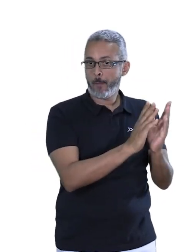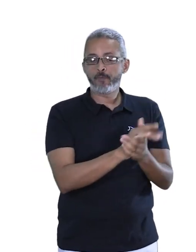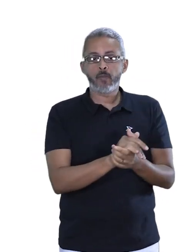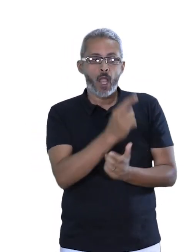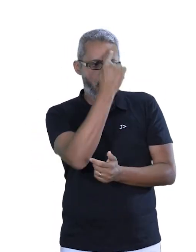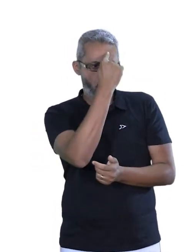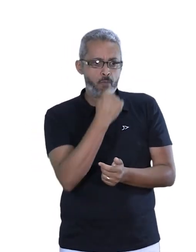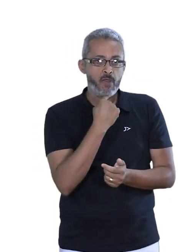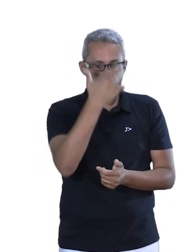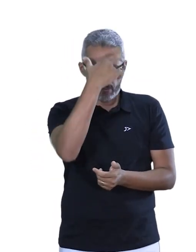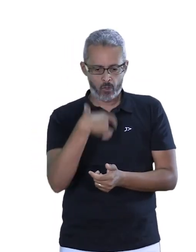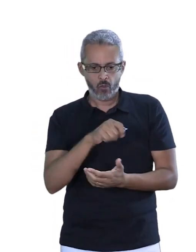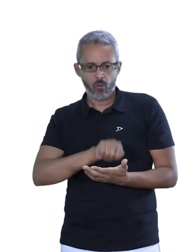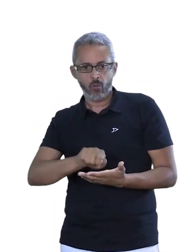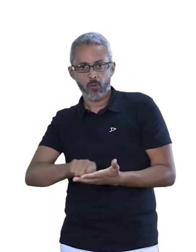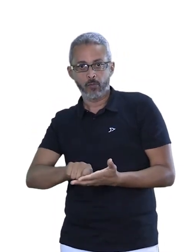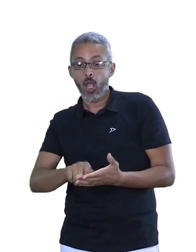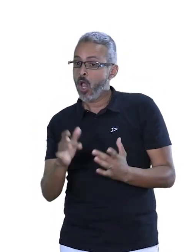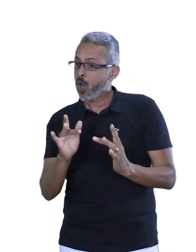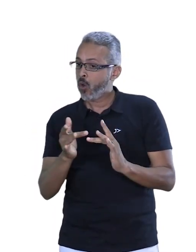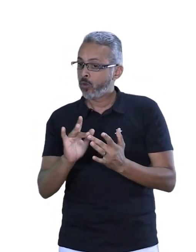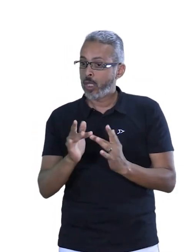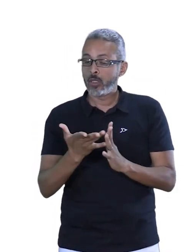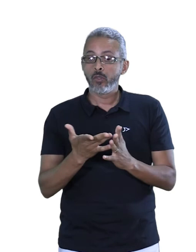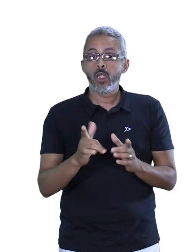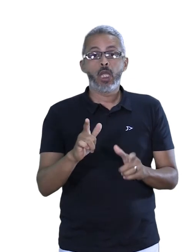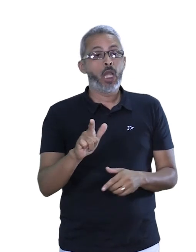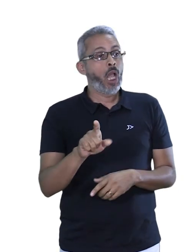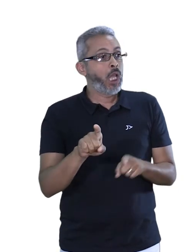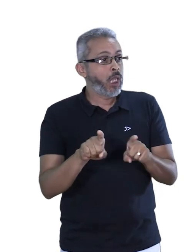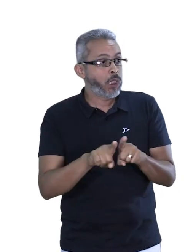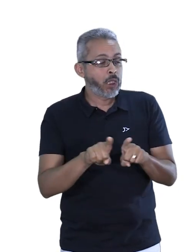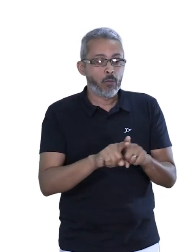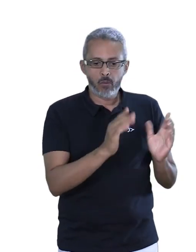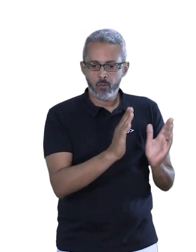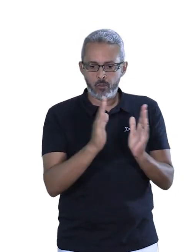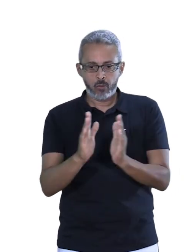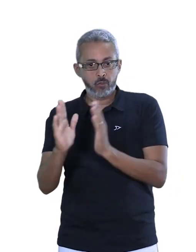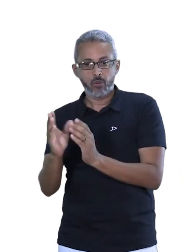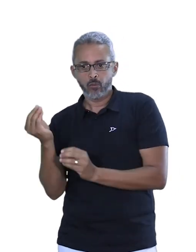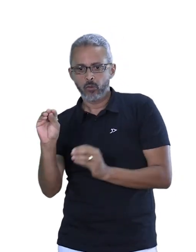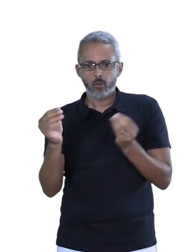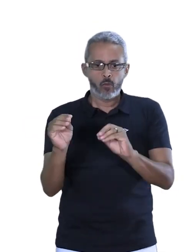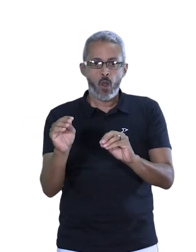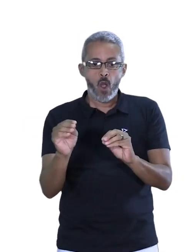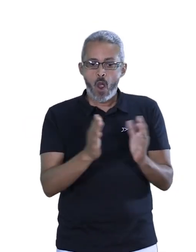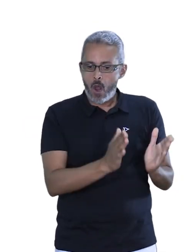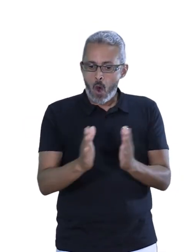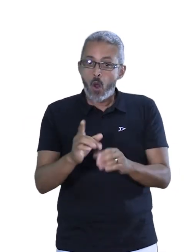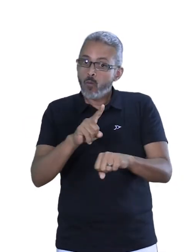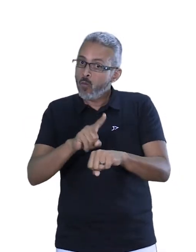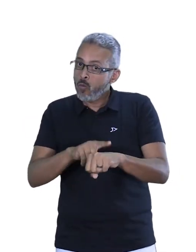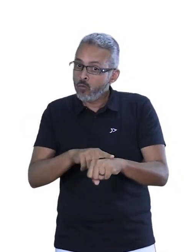laterais aparecem o perfil do autor, os contatos e as postagens em ordem cronológica.